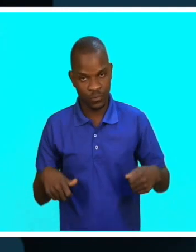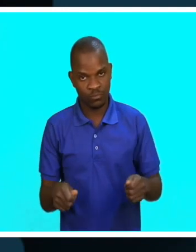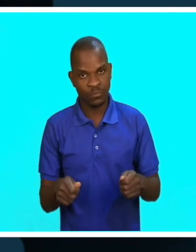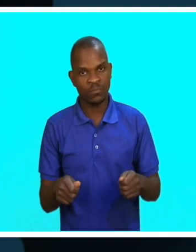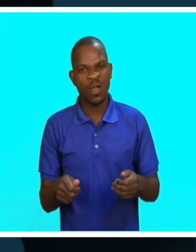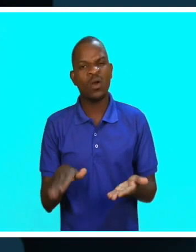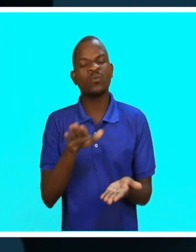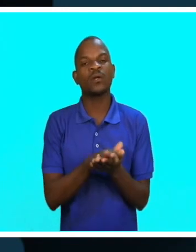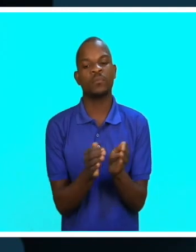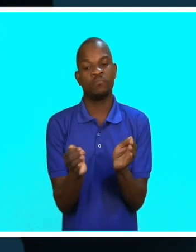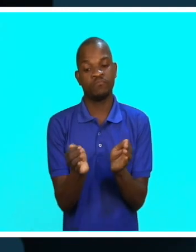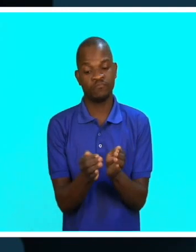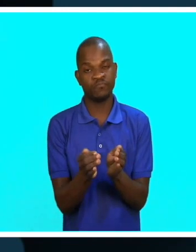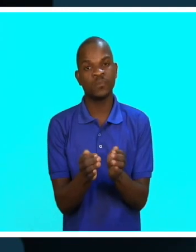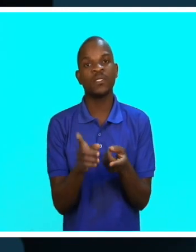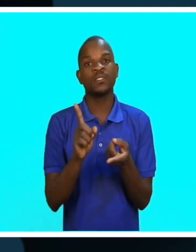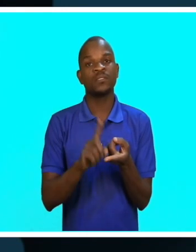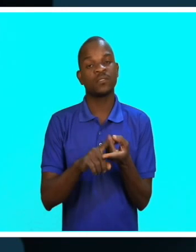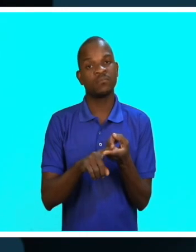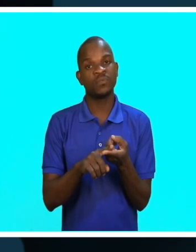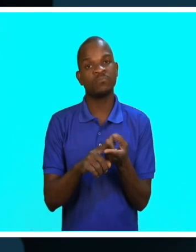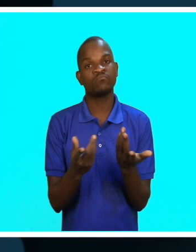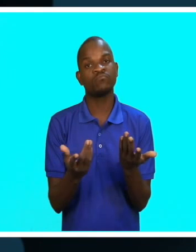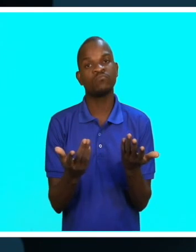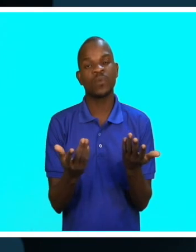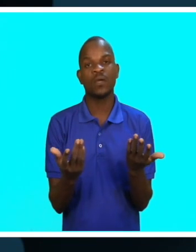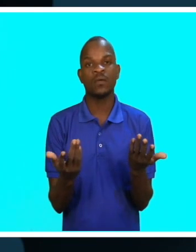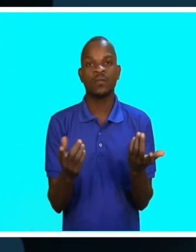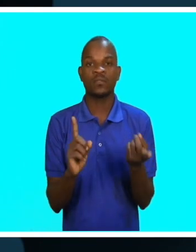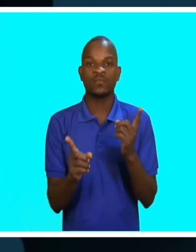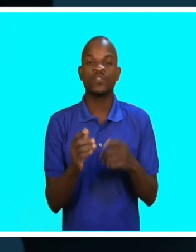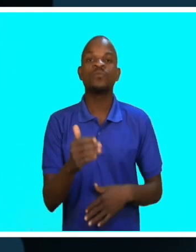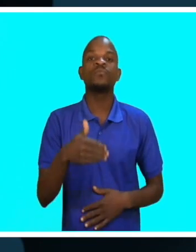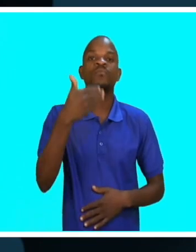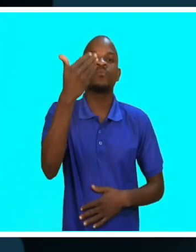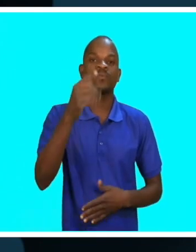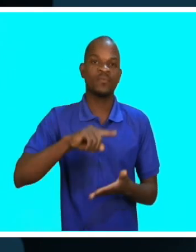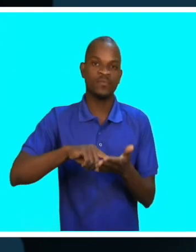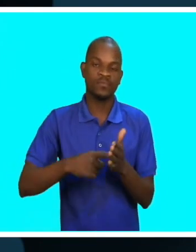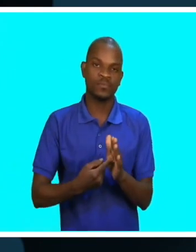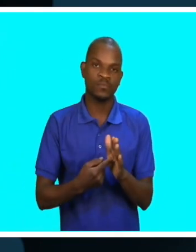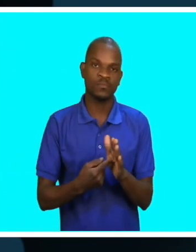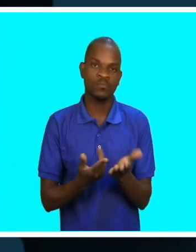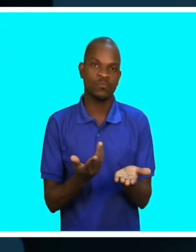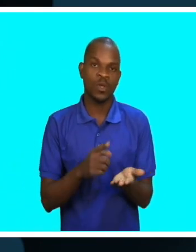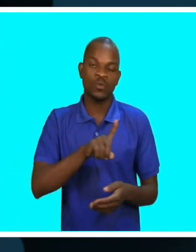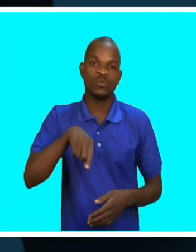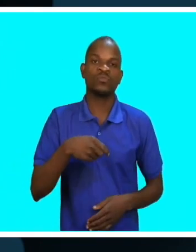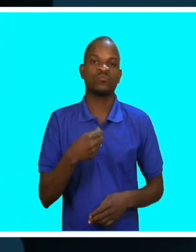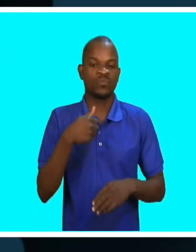neste caso os cadeirantes, são limitados. No entanto, nos próximos dias, nos próximos tempos,